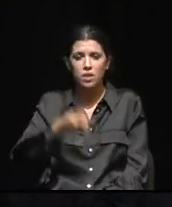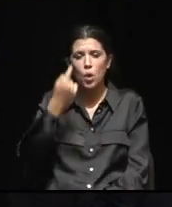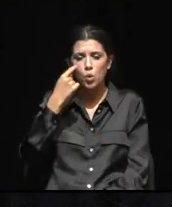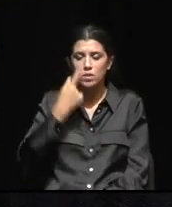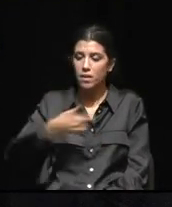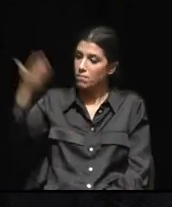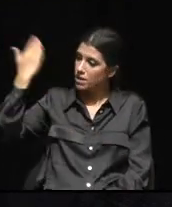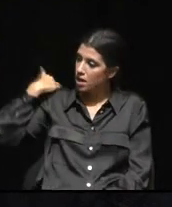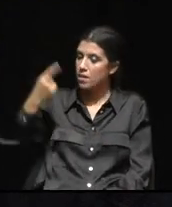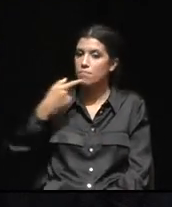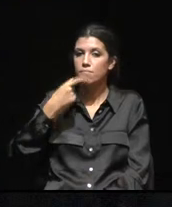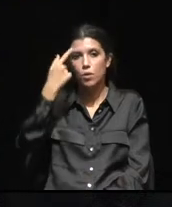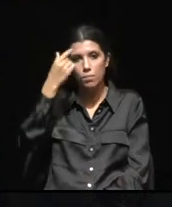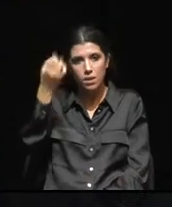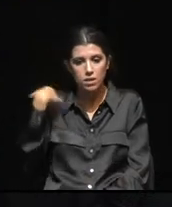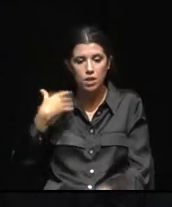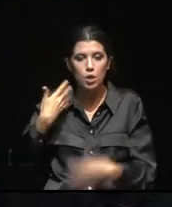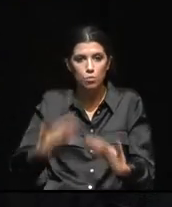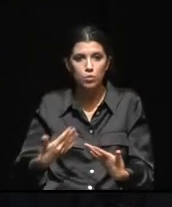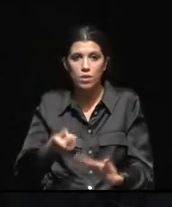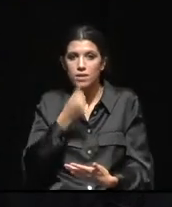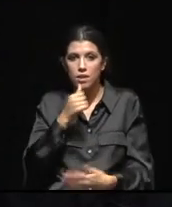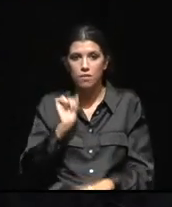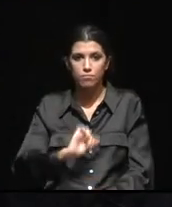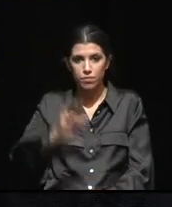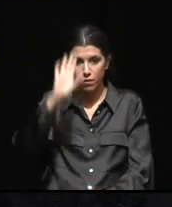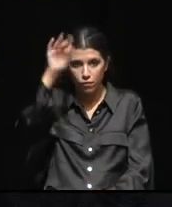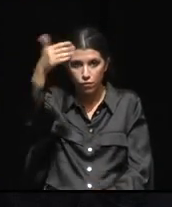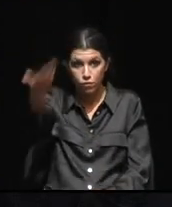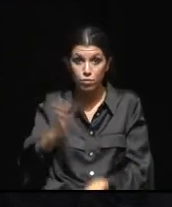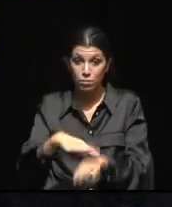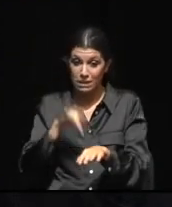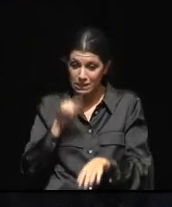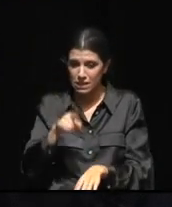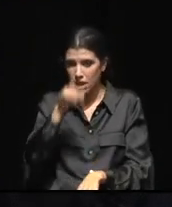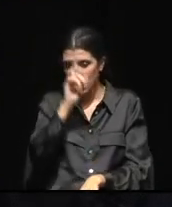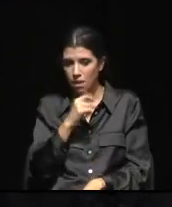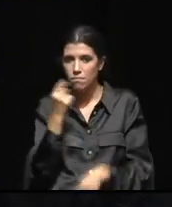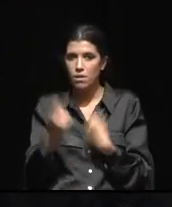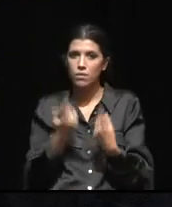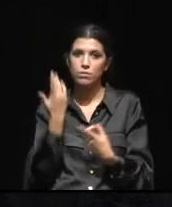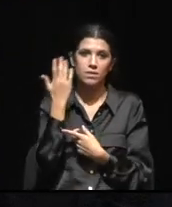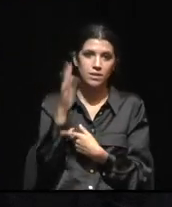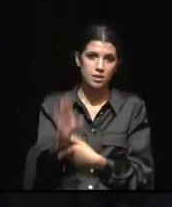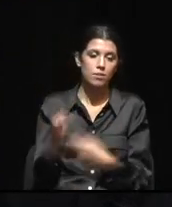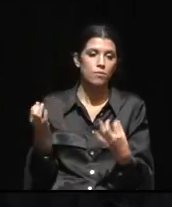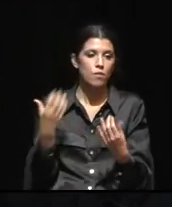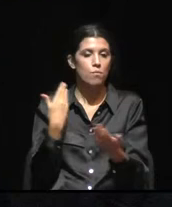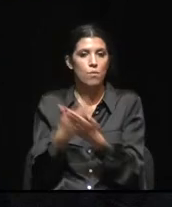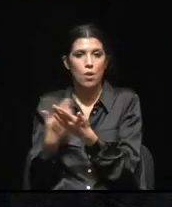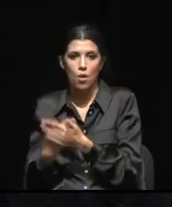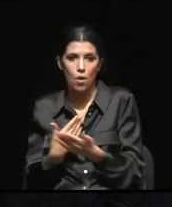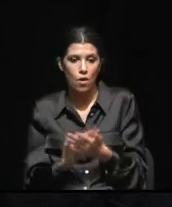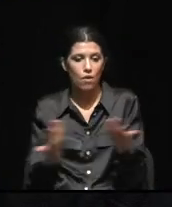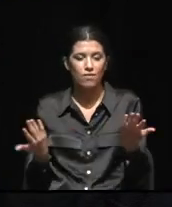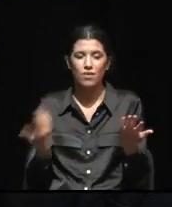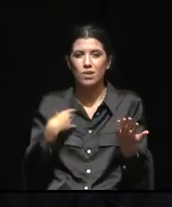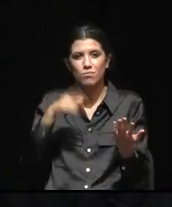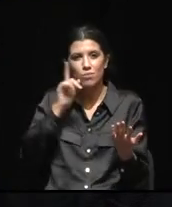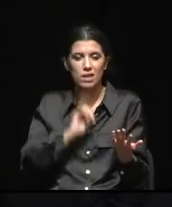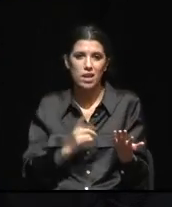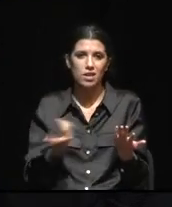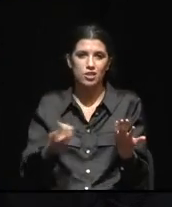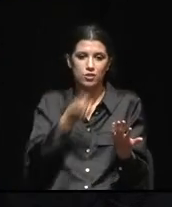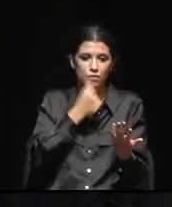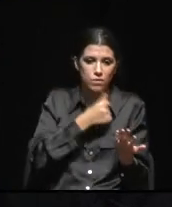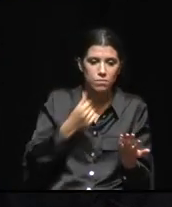compreender o presente e para definir o Futuro por isso recordo alguns exemplos que revelam a condição da mulher e